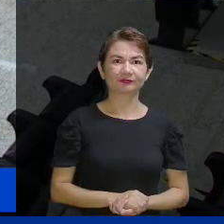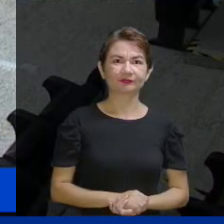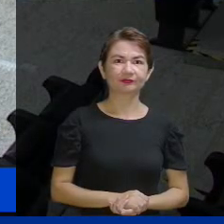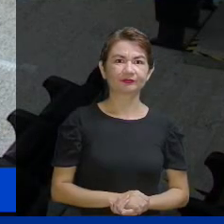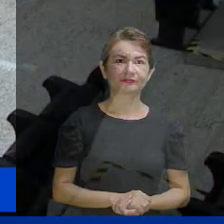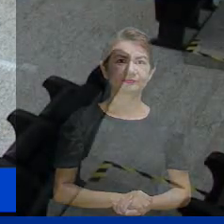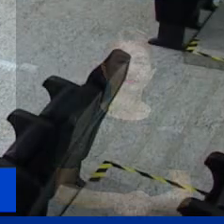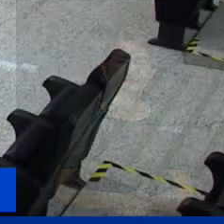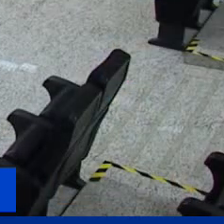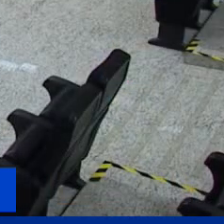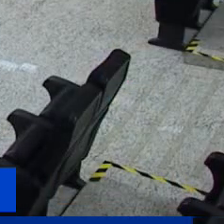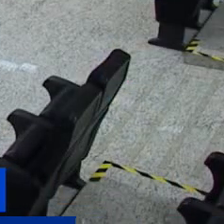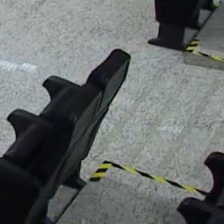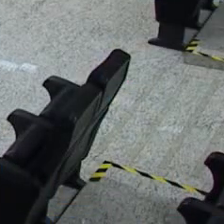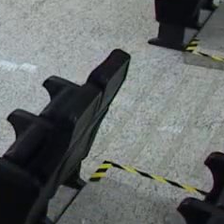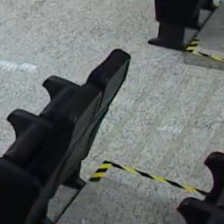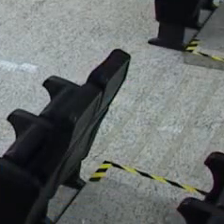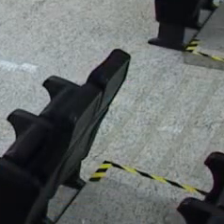Imagem ampla do plenário.